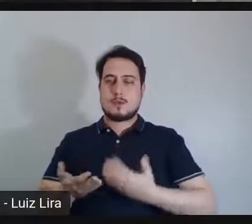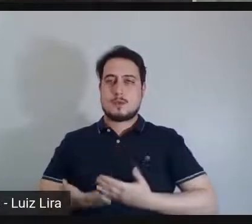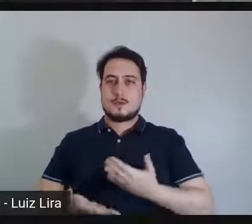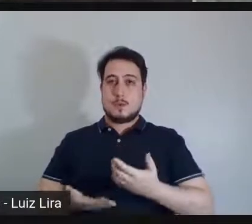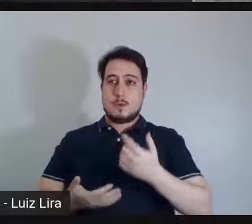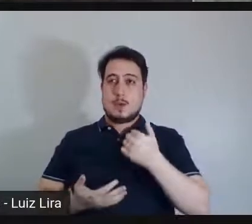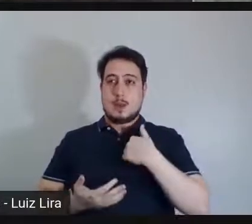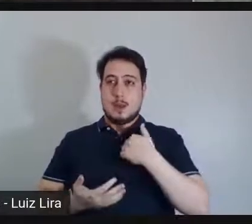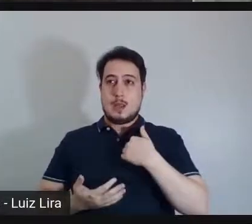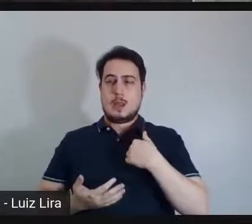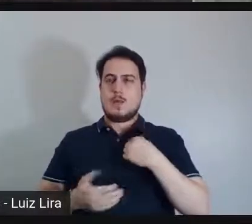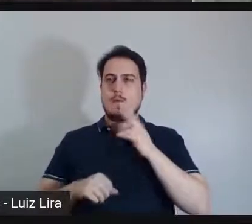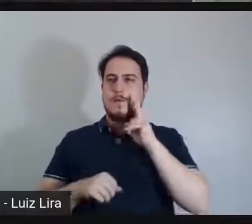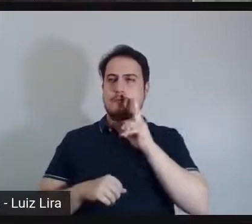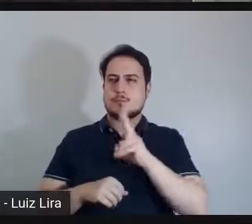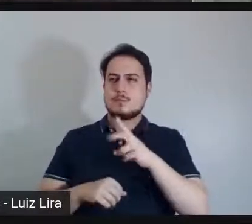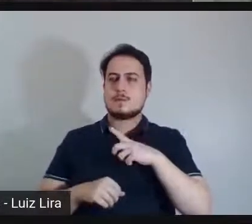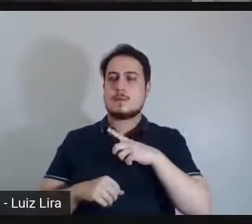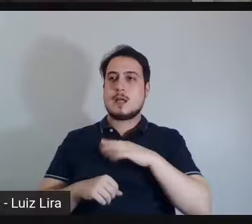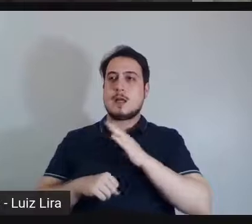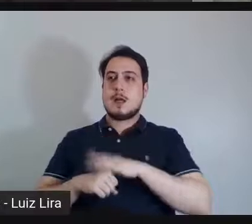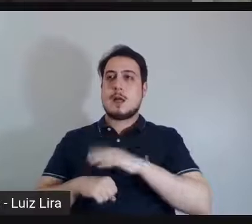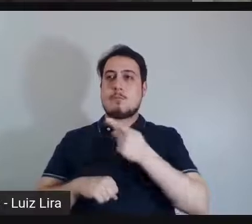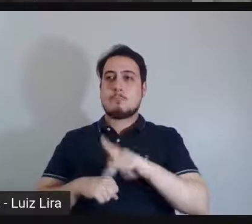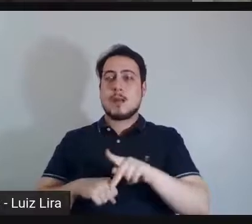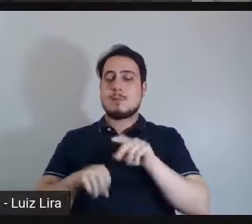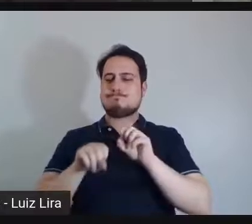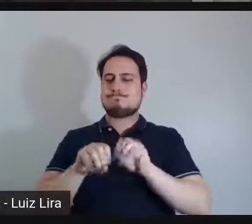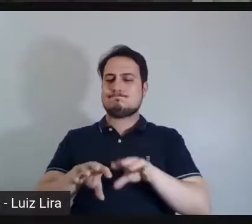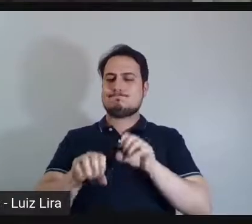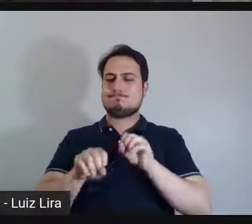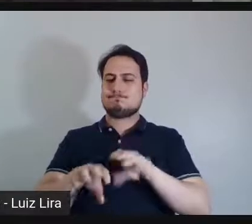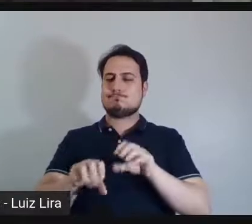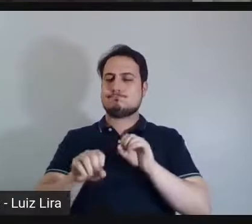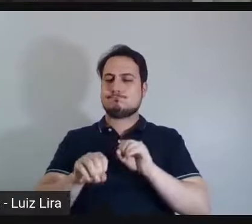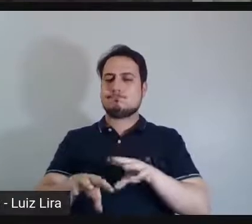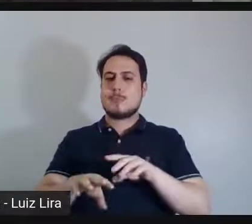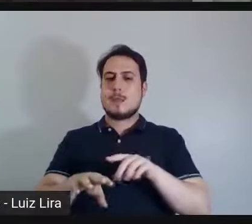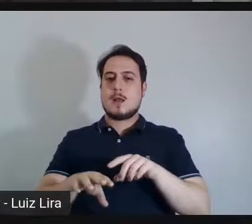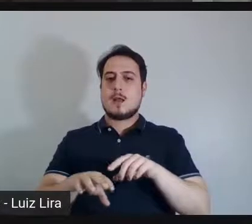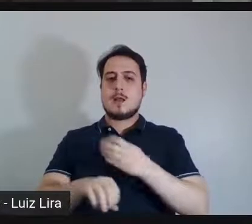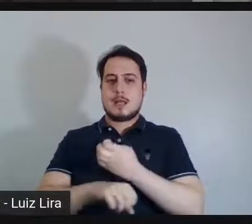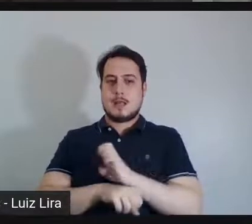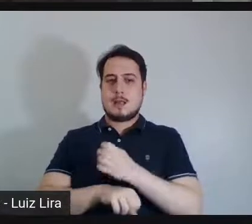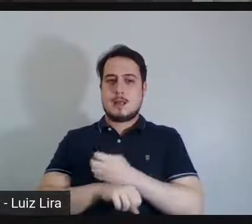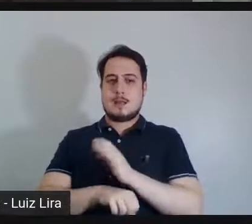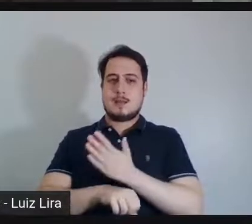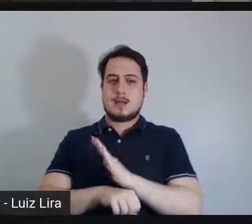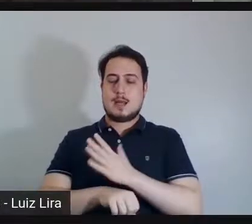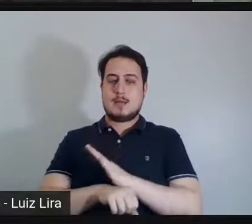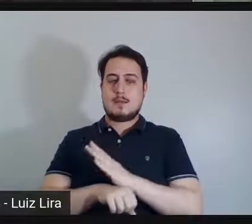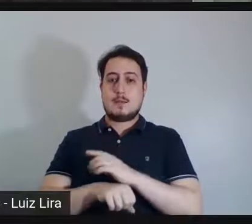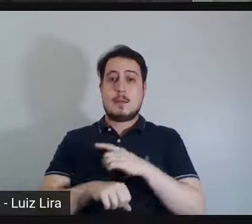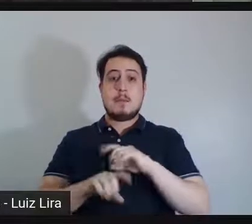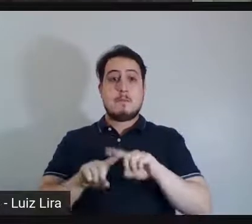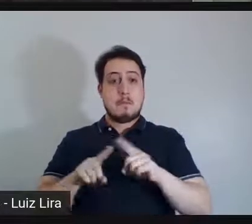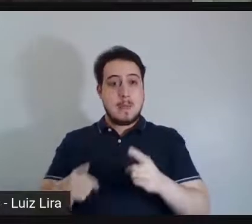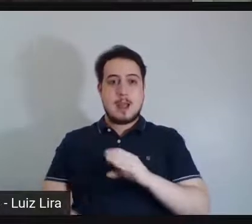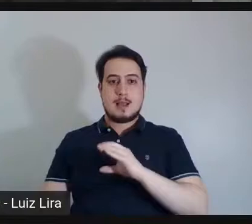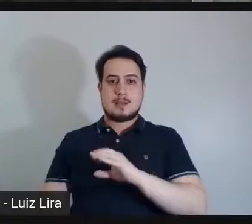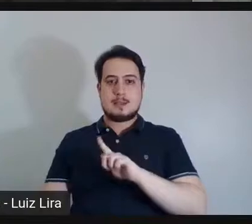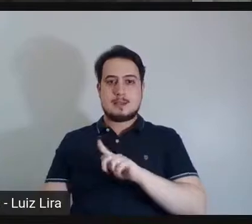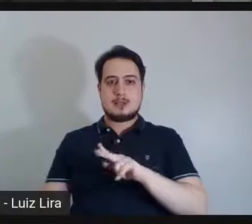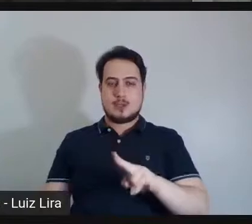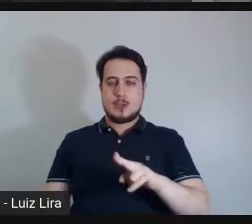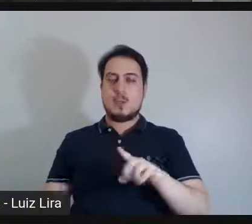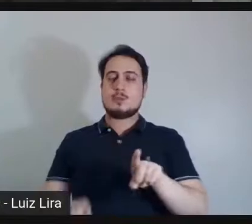com capacitação, treinamentos, dando exemplos, mas a CGU ela atuou fortemente no acompanhamento